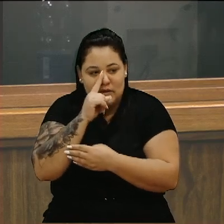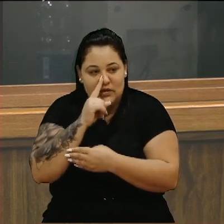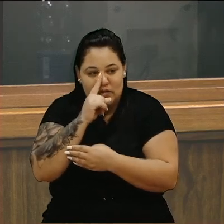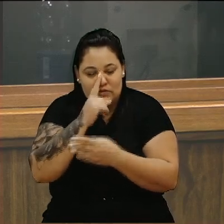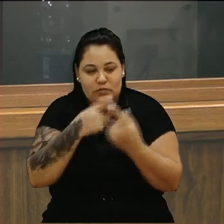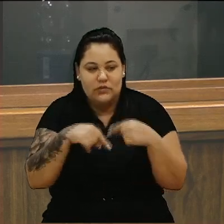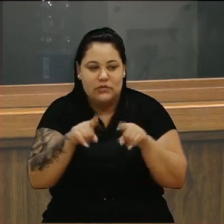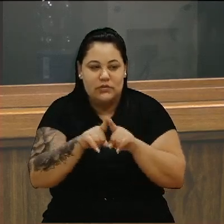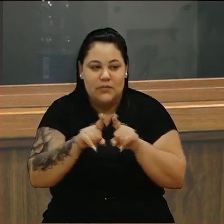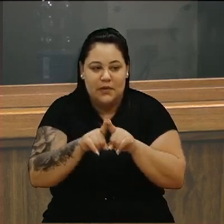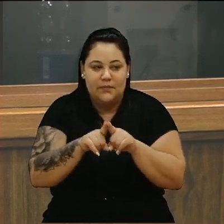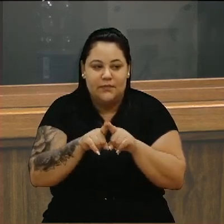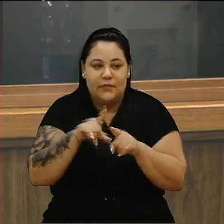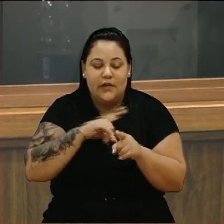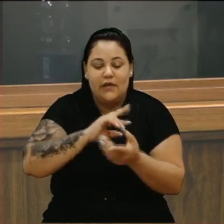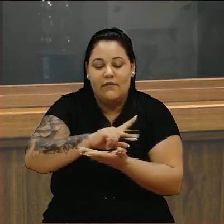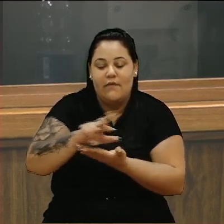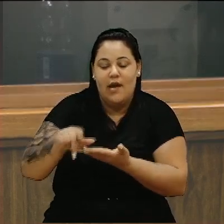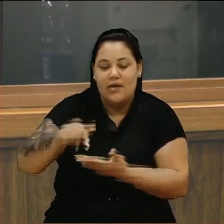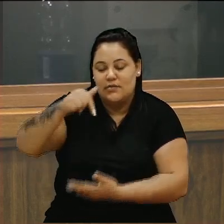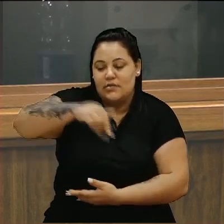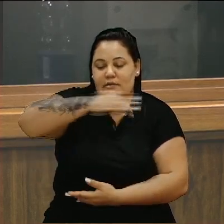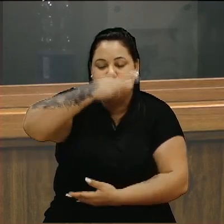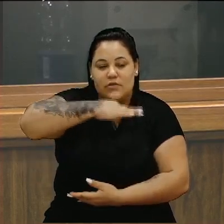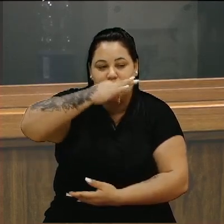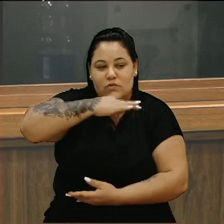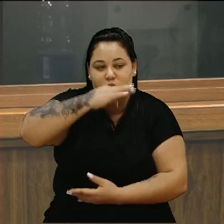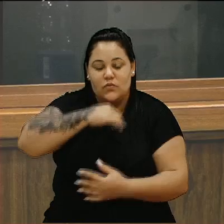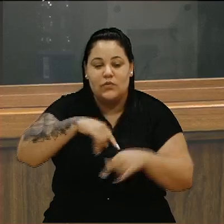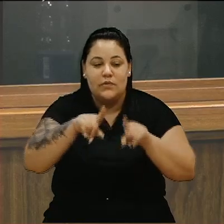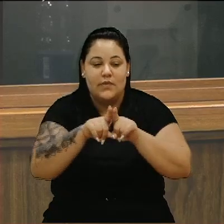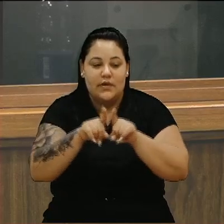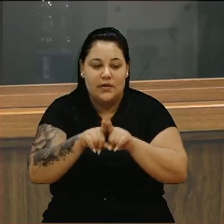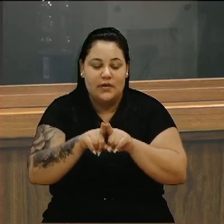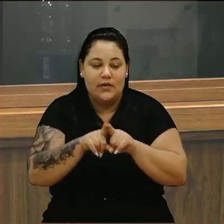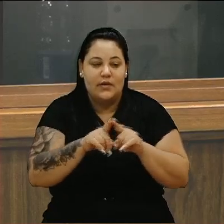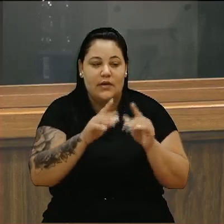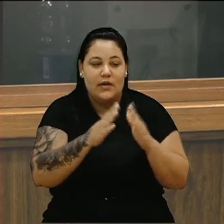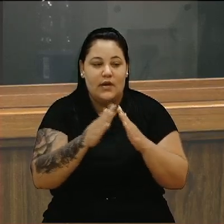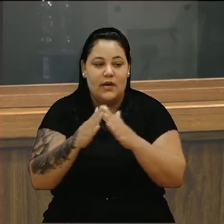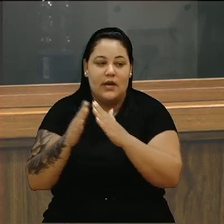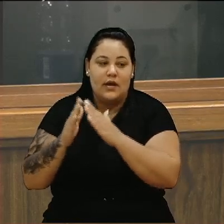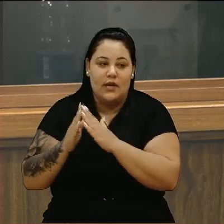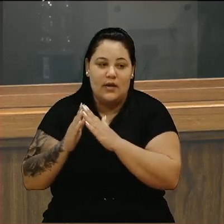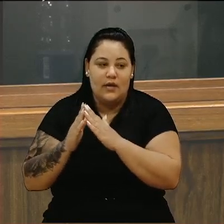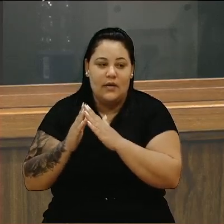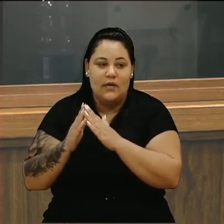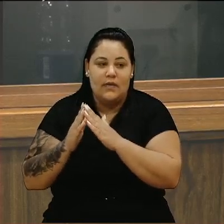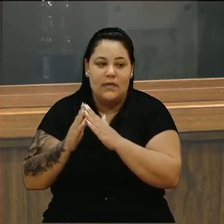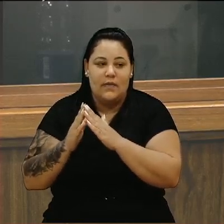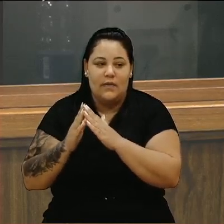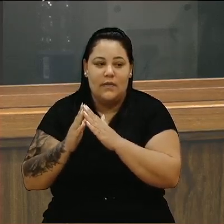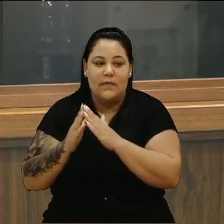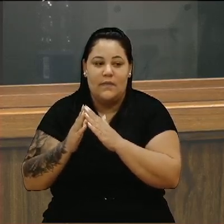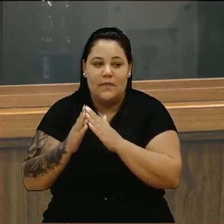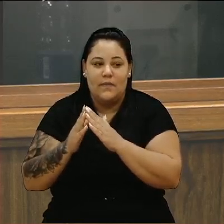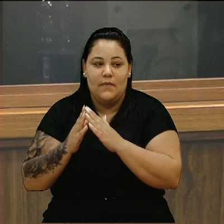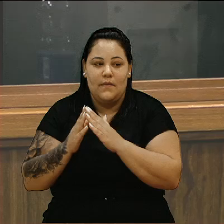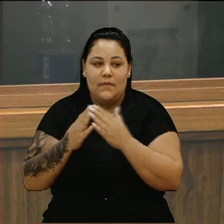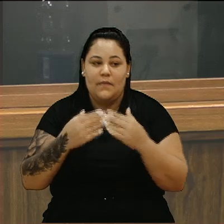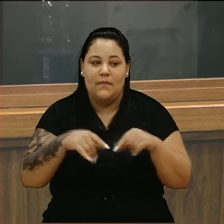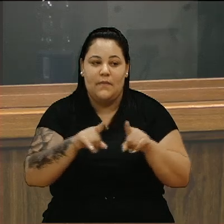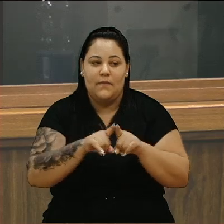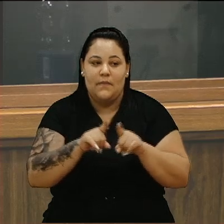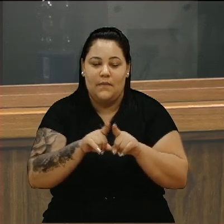são inúmeras em Caxias, a casa de risco, que as pessoas não receberam